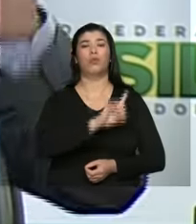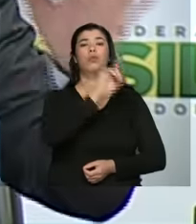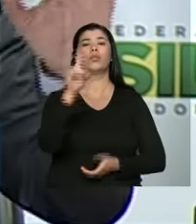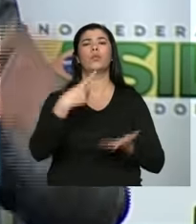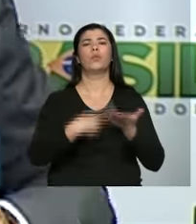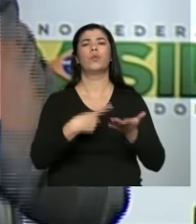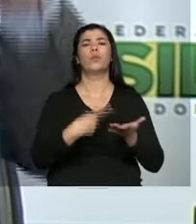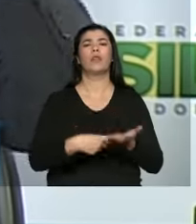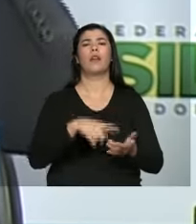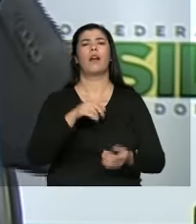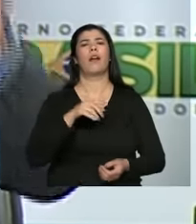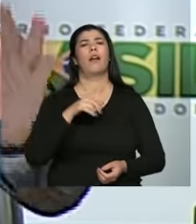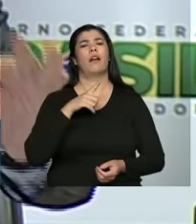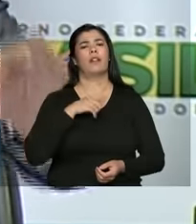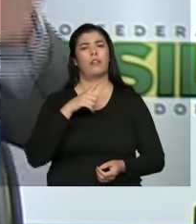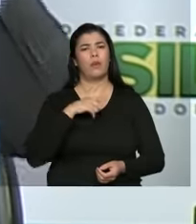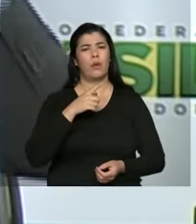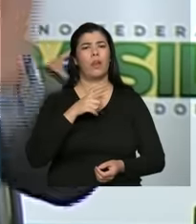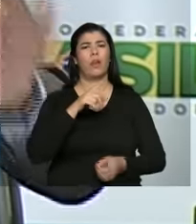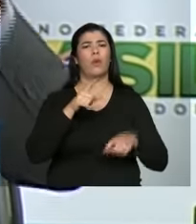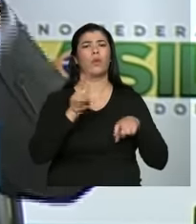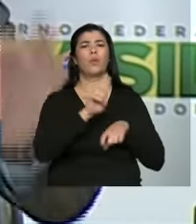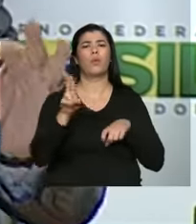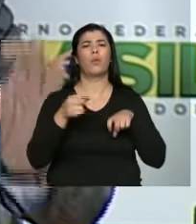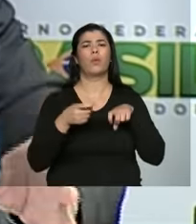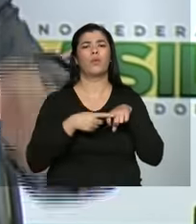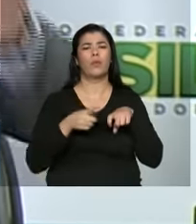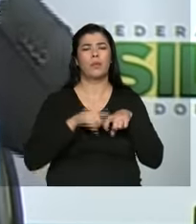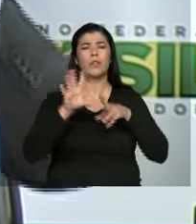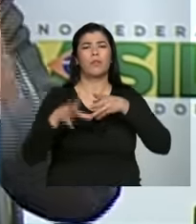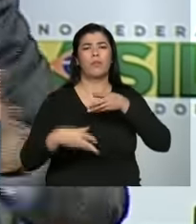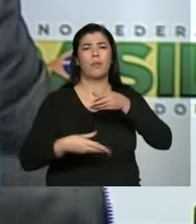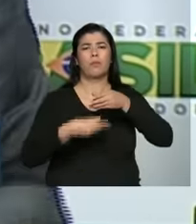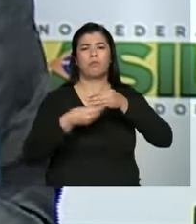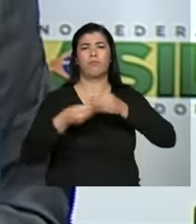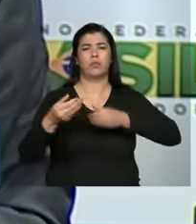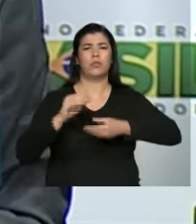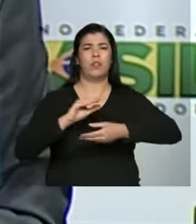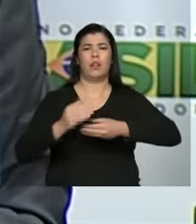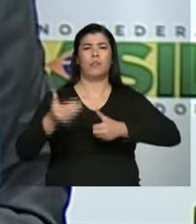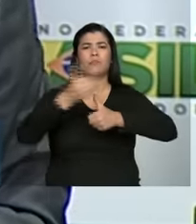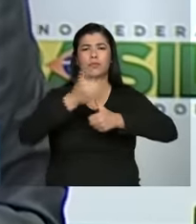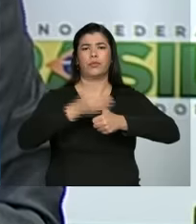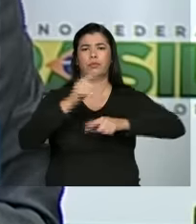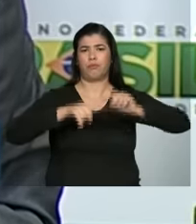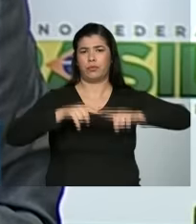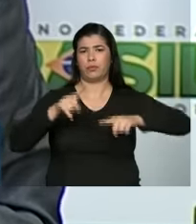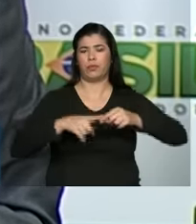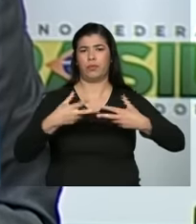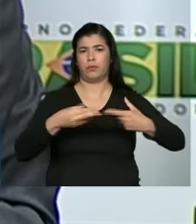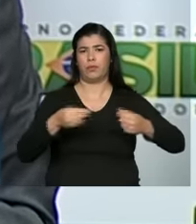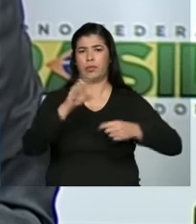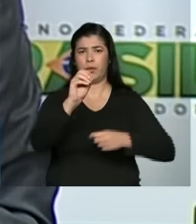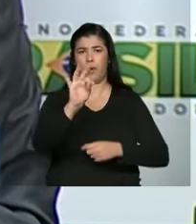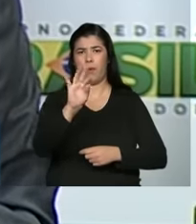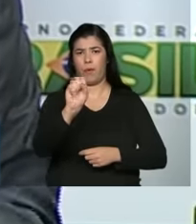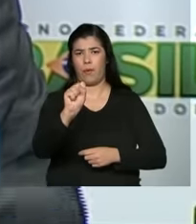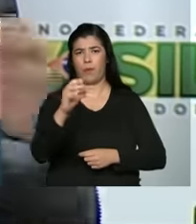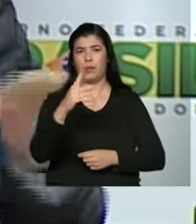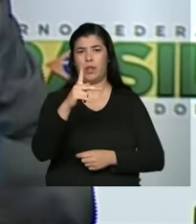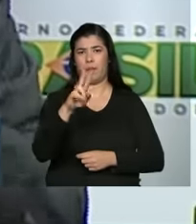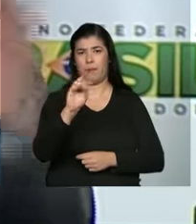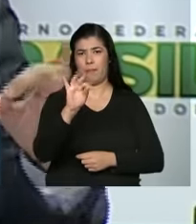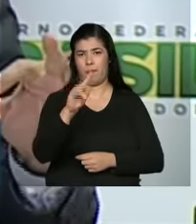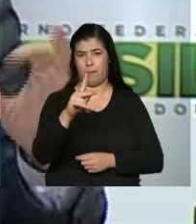tal pelo médico tal foi feito a implantação de um dmi que custou tanto Senor não pode ter pago nada porque o serviço foi totalmente